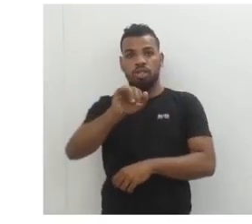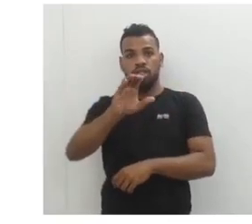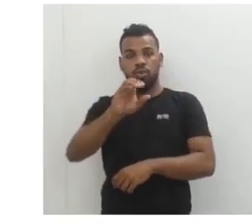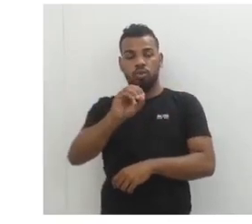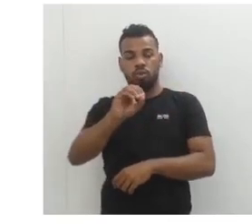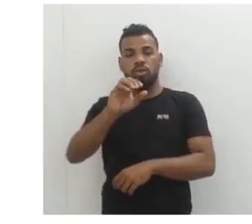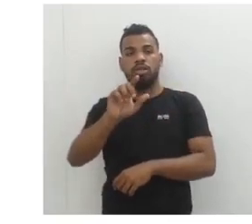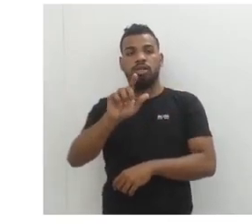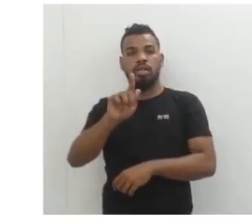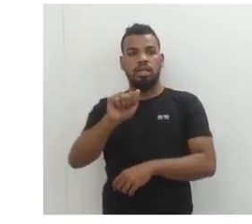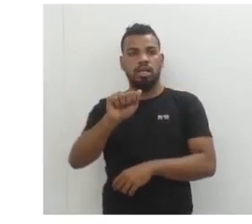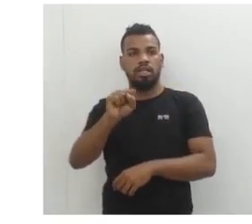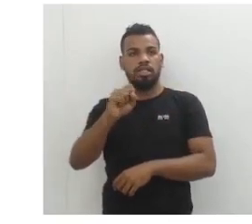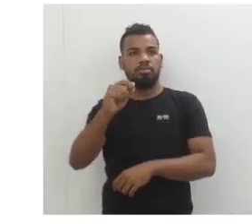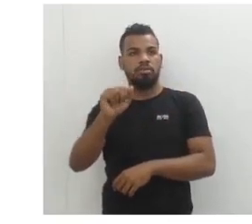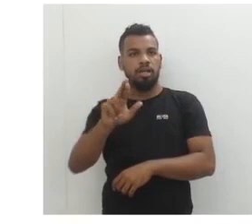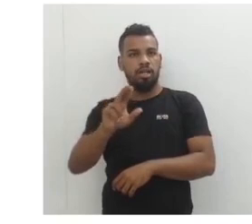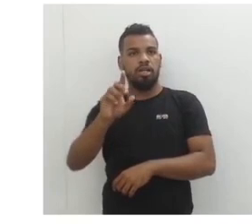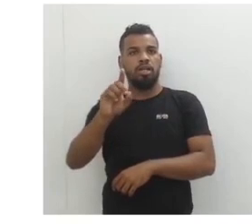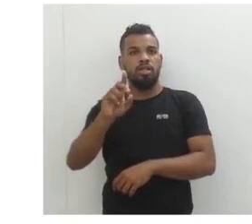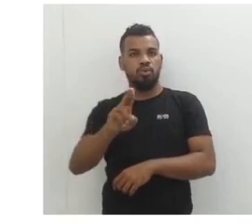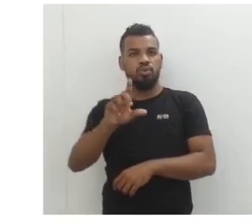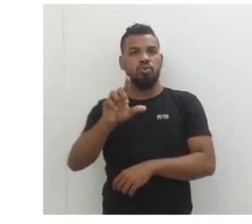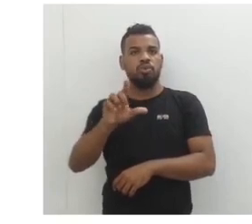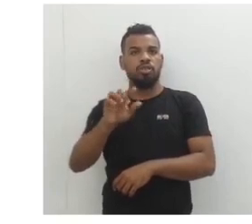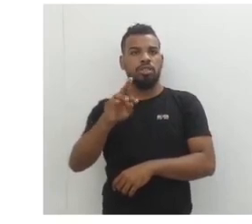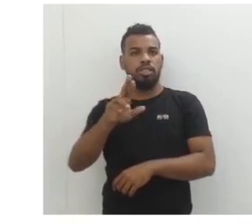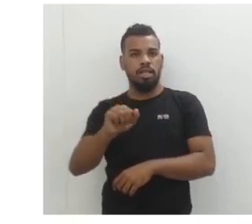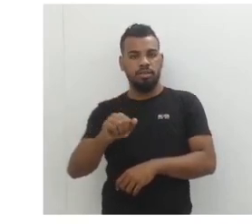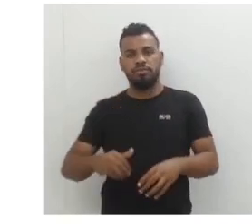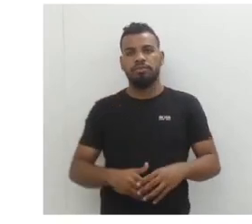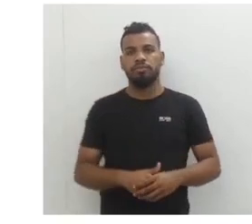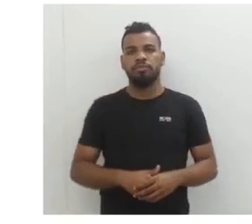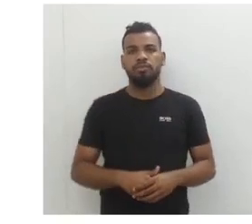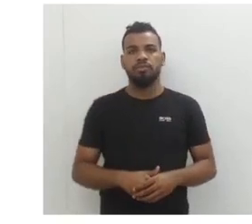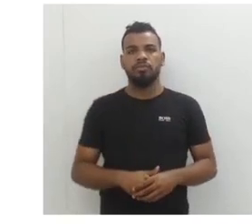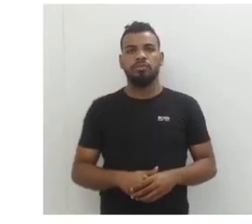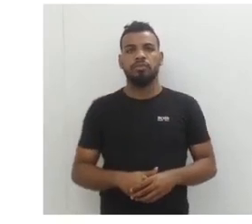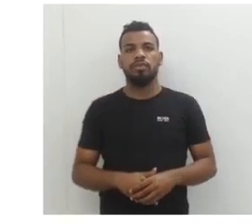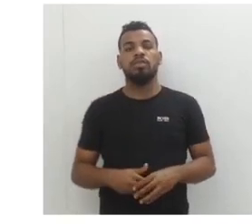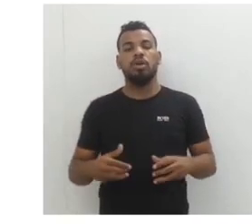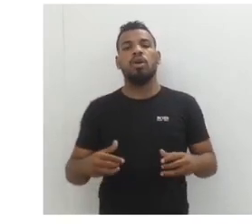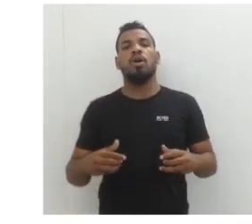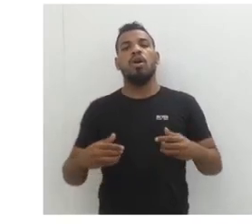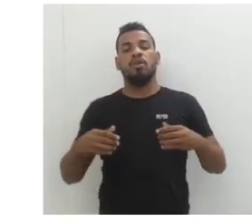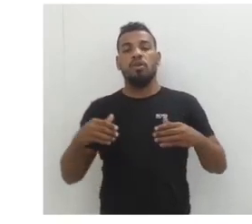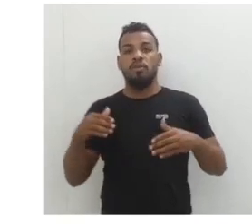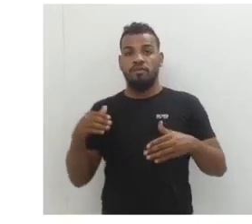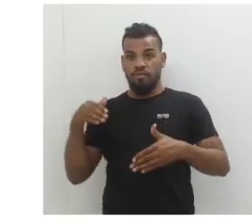Vargas, então, retornará, como eu já disse, por voto popular em